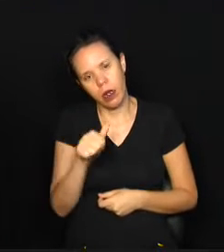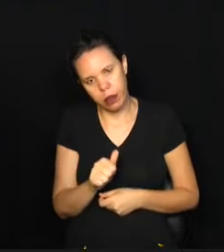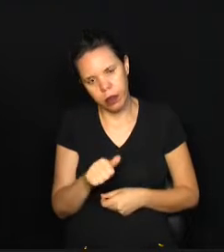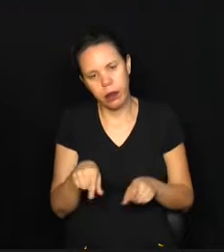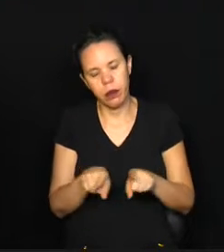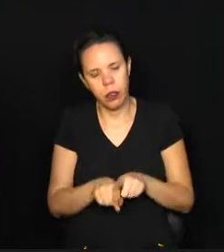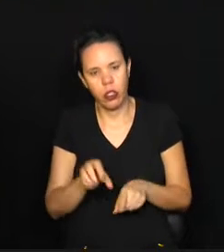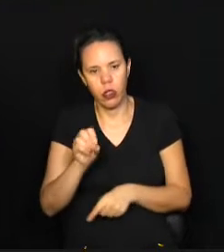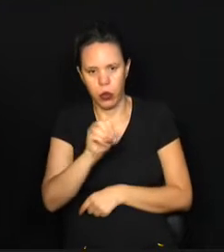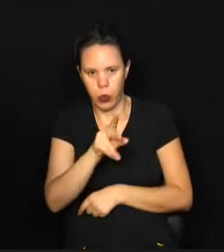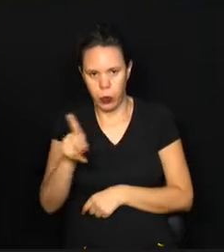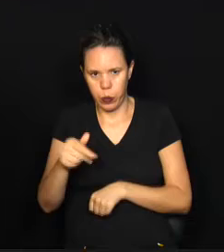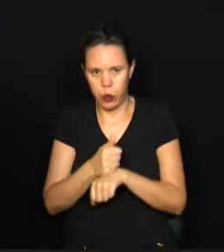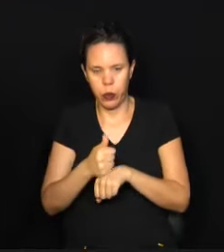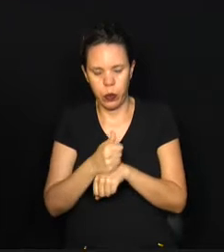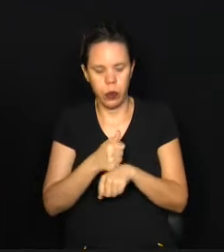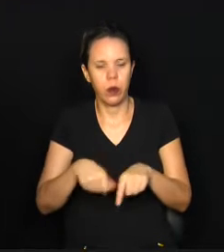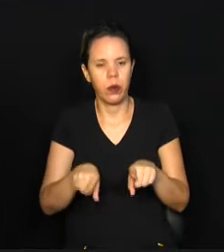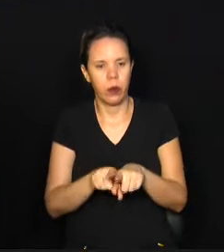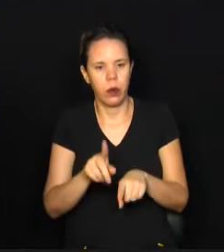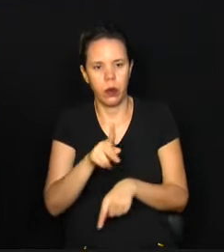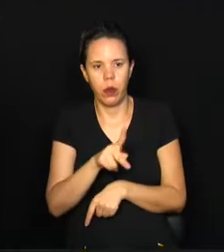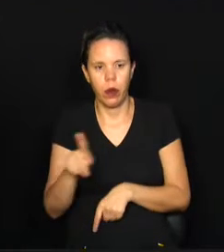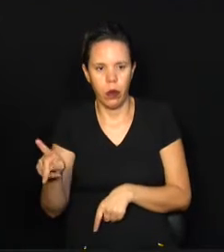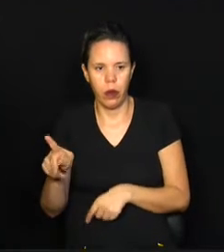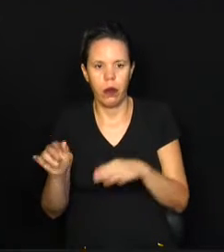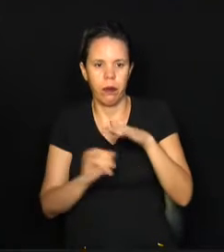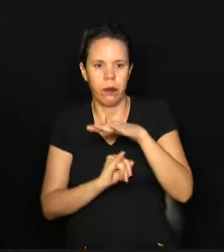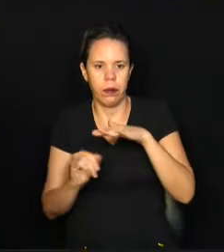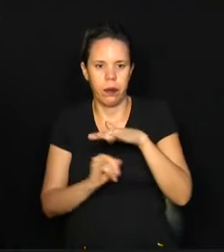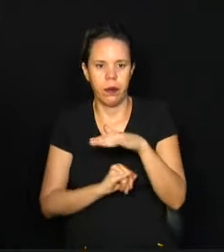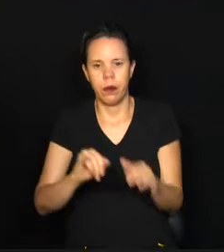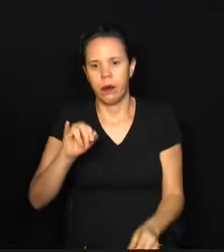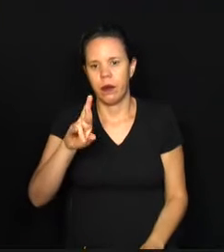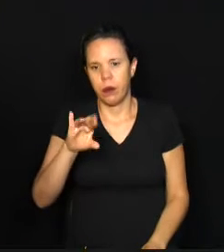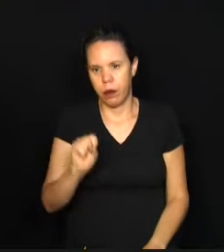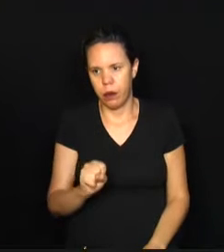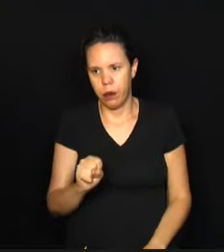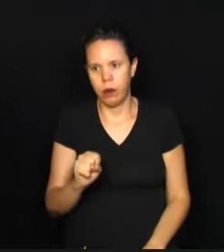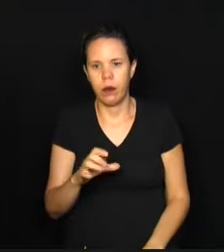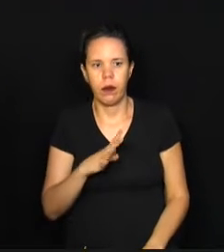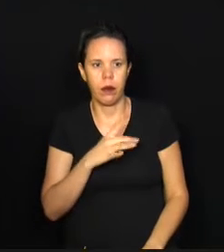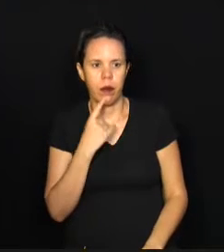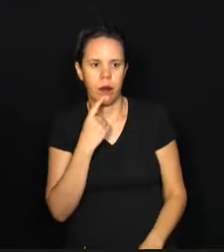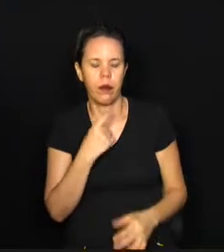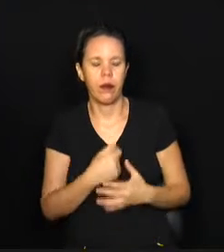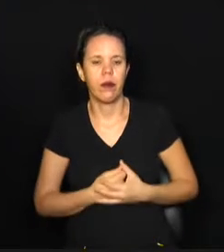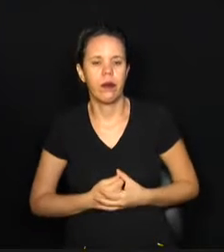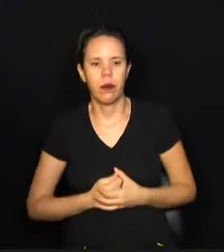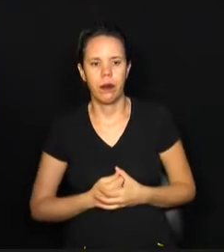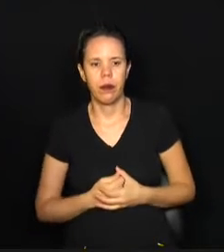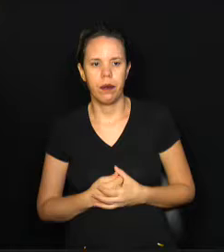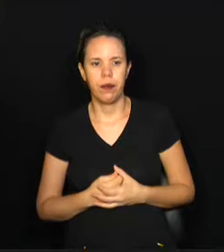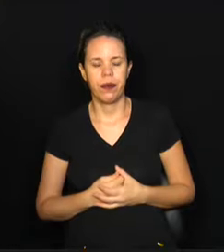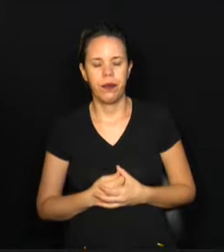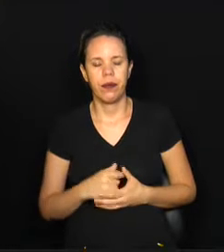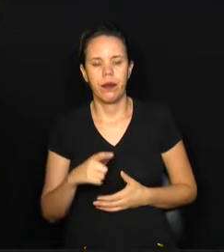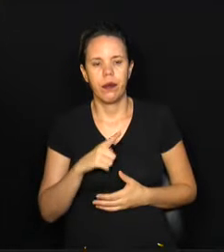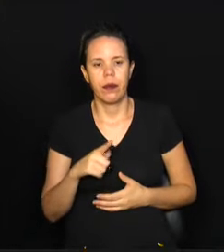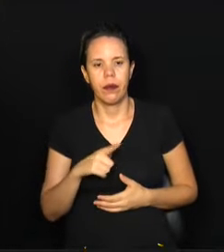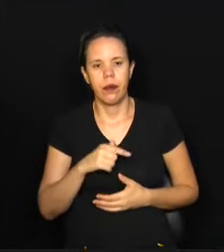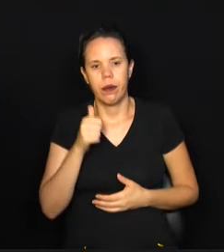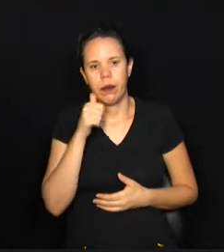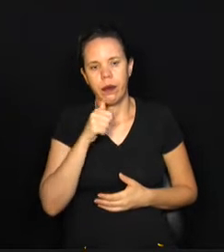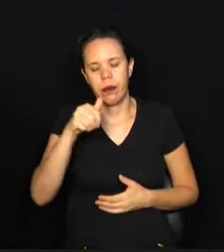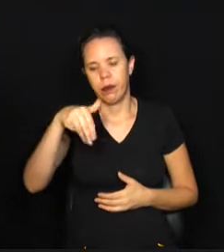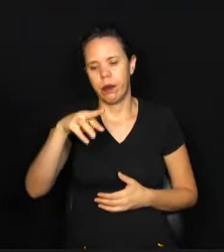optometrista contatologista e é presidente do Instituto Íris aqui da cidade de Campinas. Nós temos a senhora